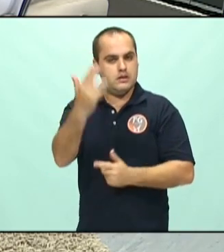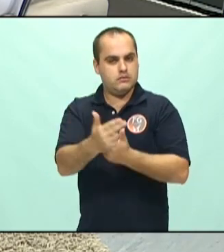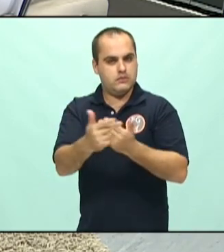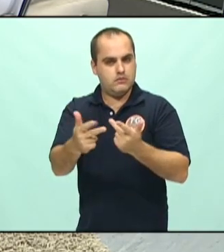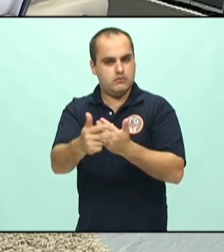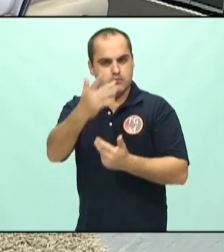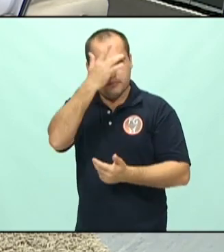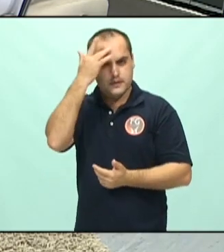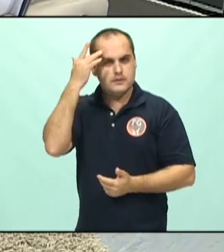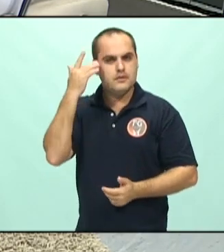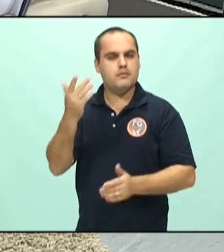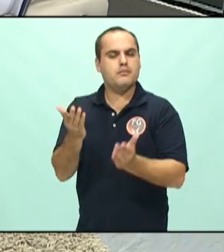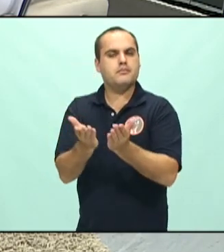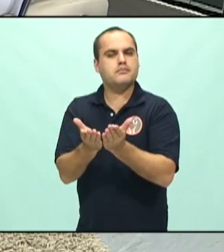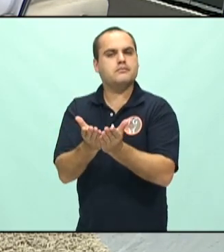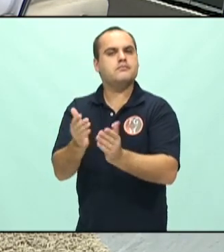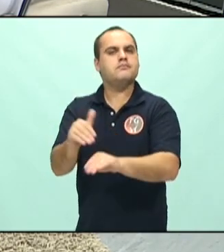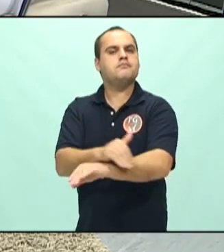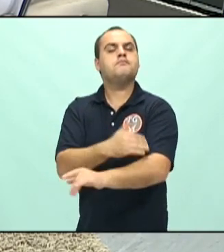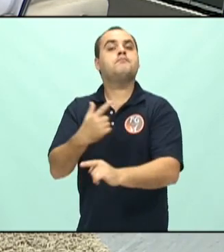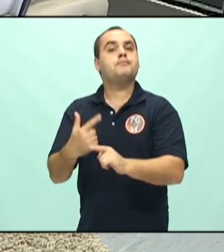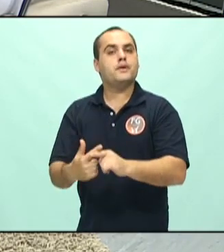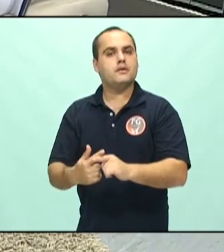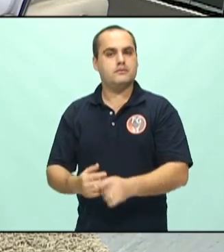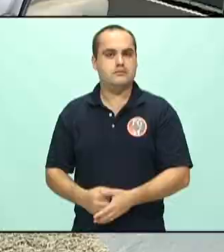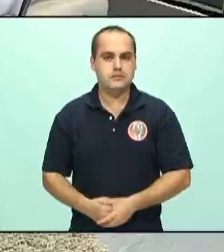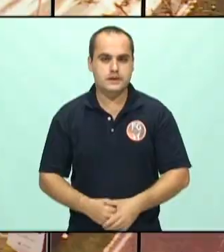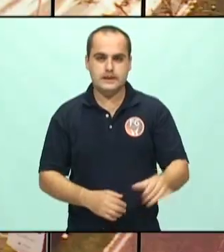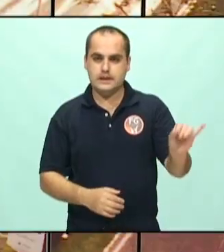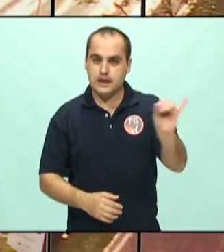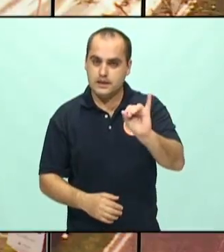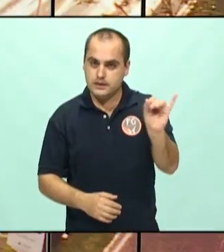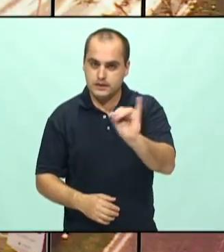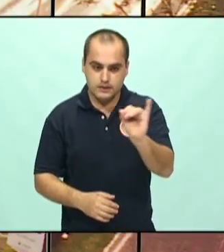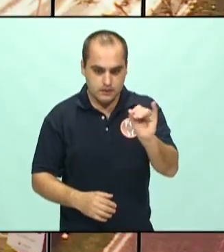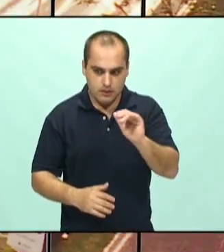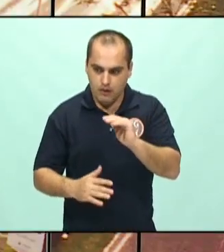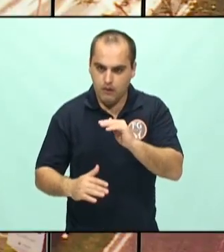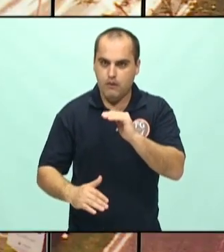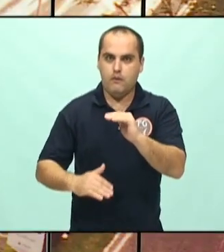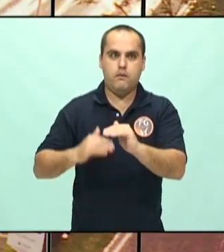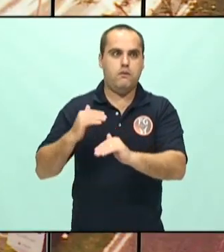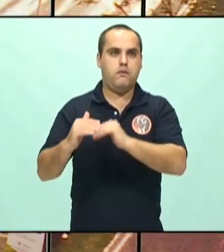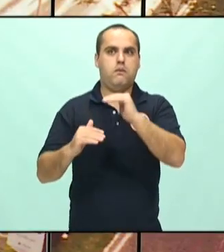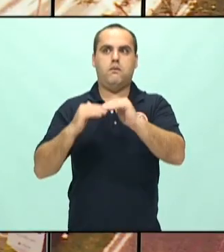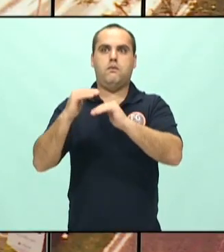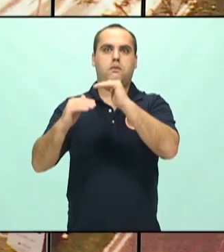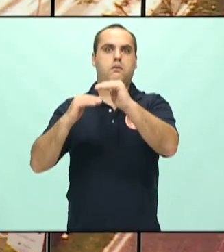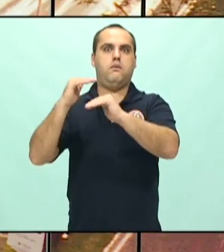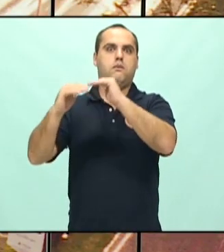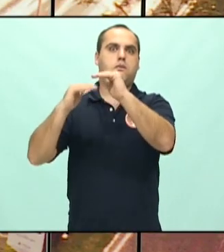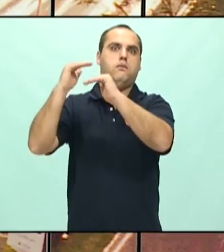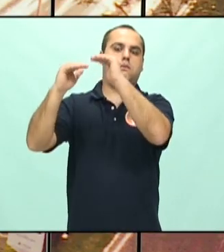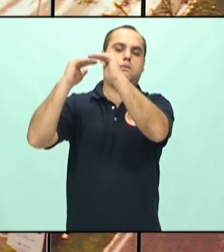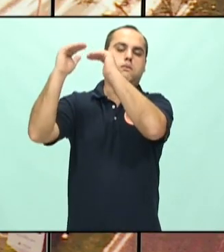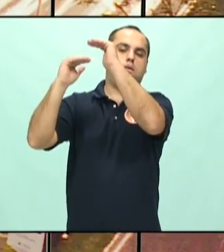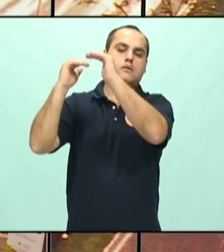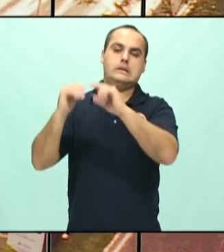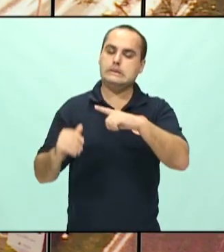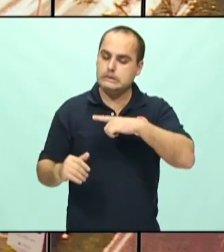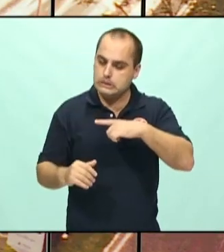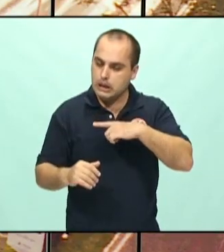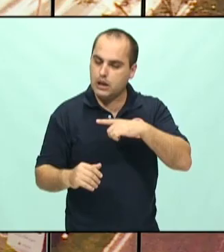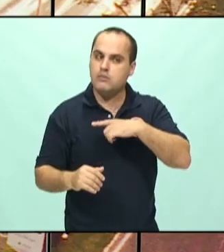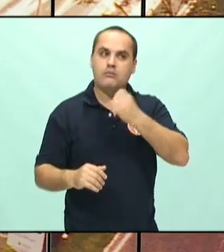situação de rua porque itajaí é uma cidade em franco desenvolvimento e tem o bônus